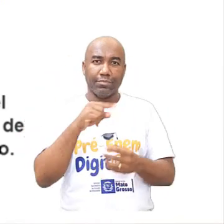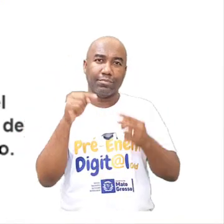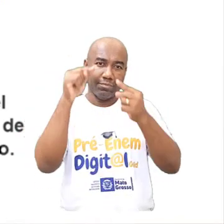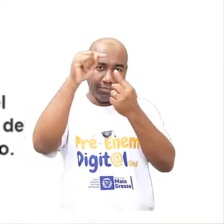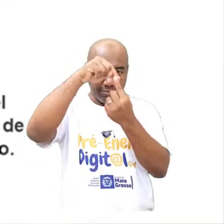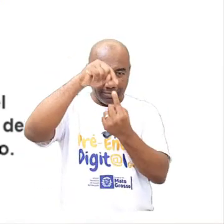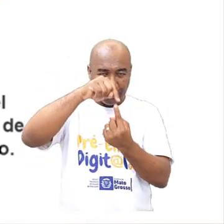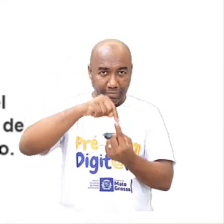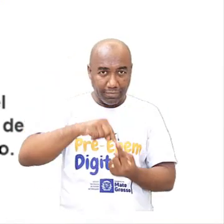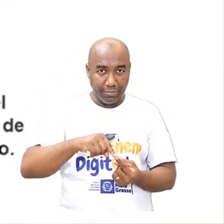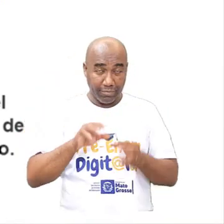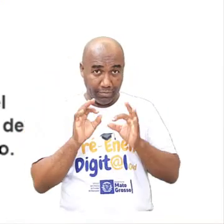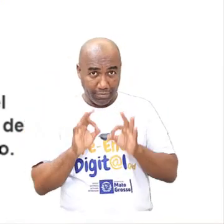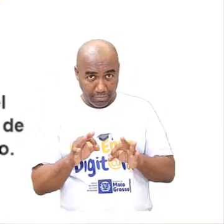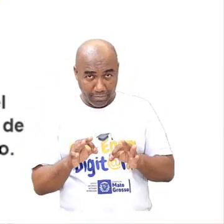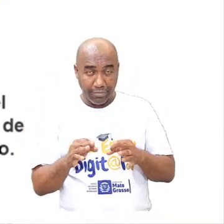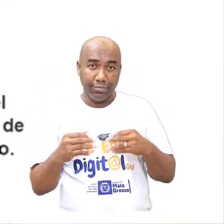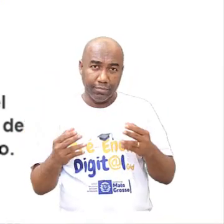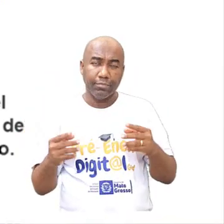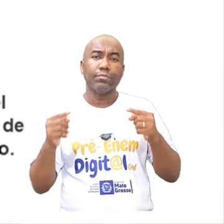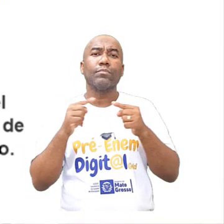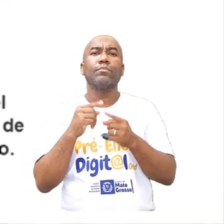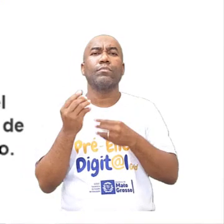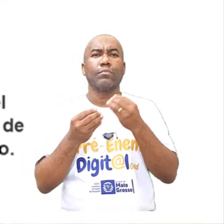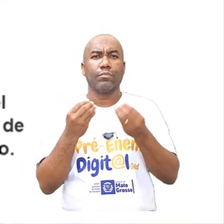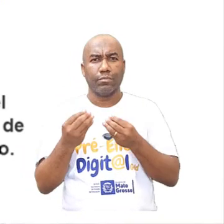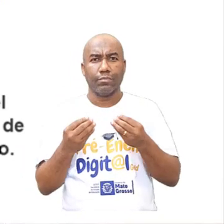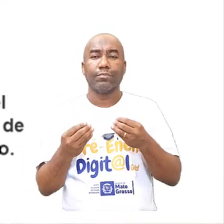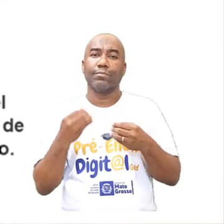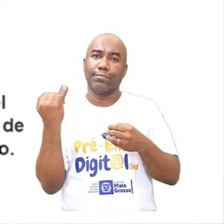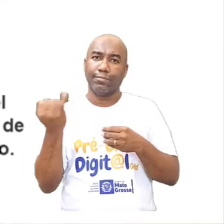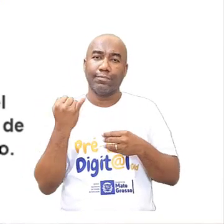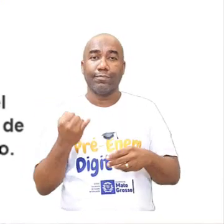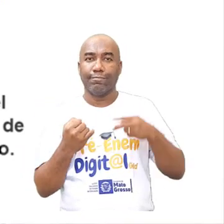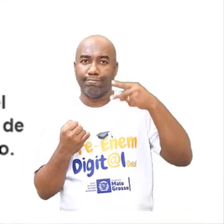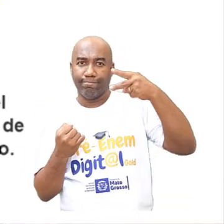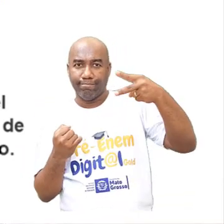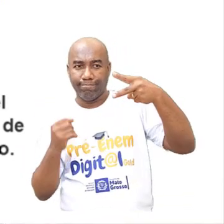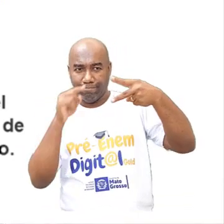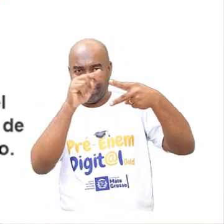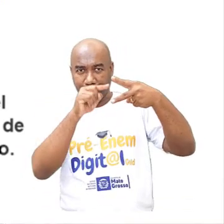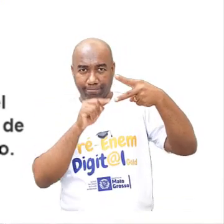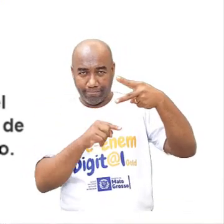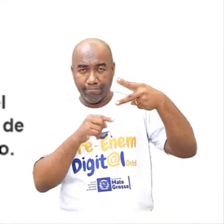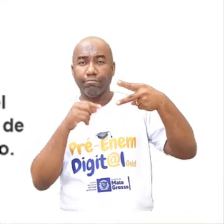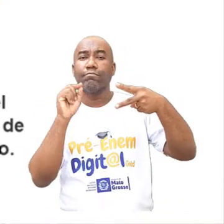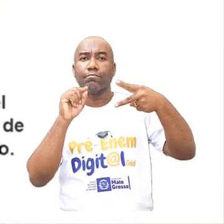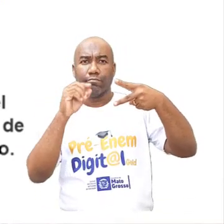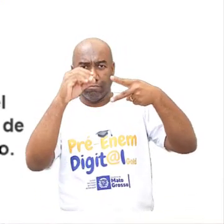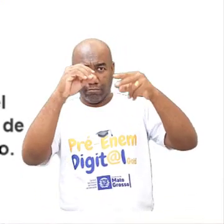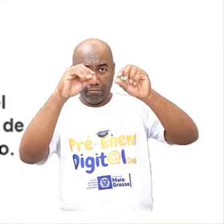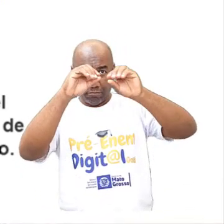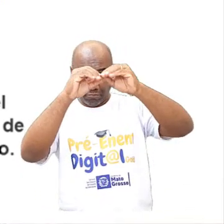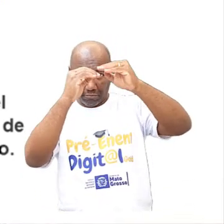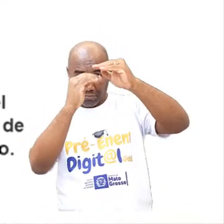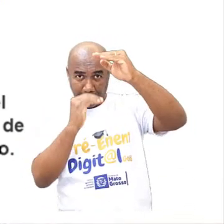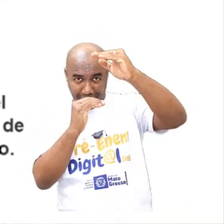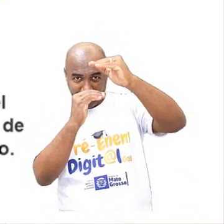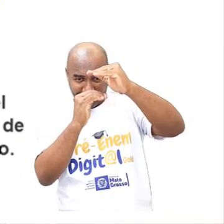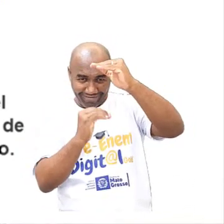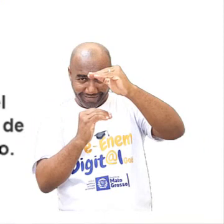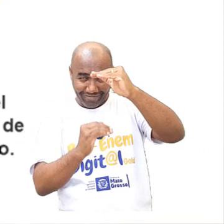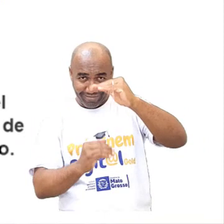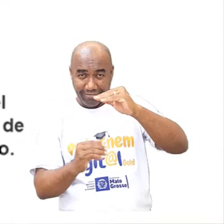segunda proposta de intervenção. Tem que ter duas completas? Não, não é necessário